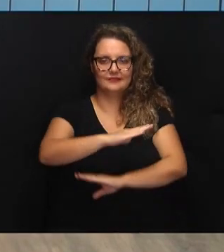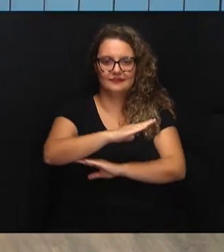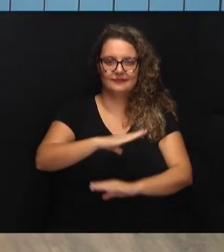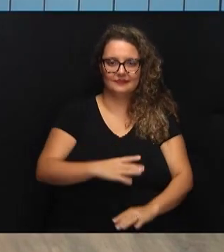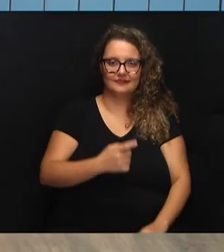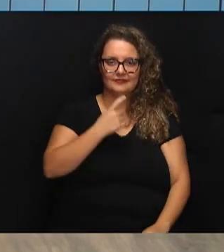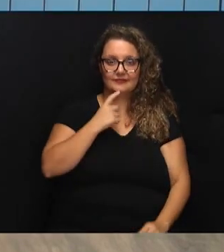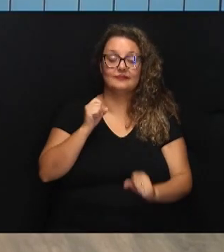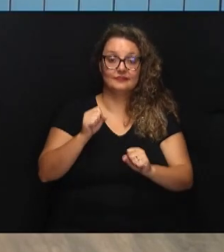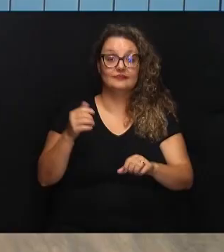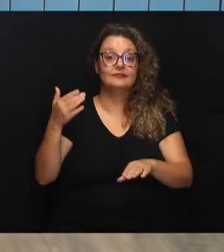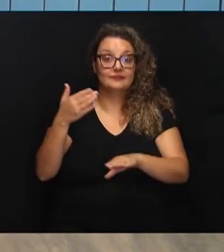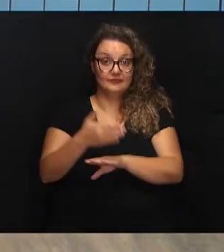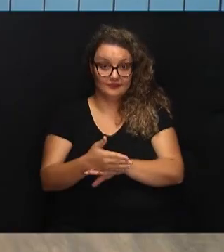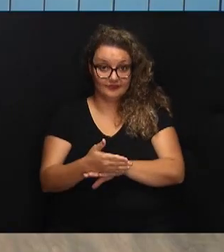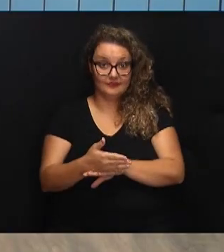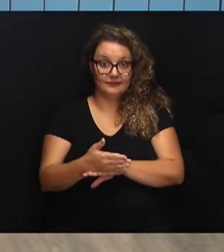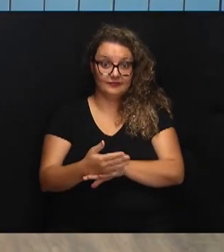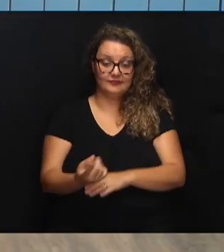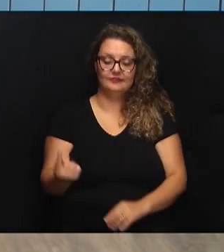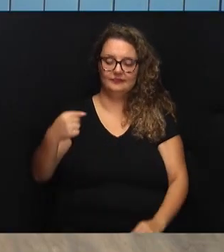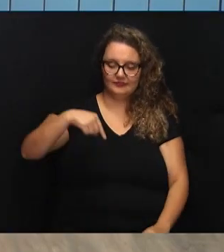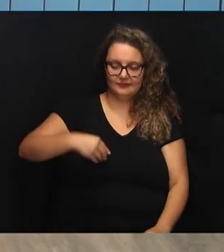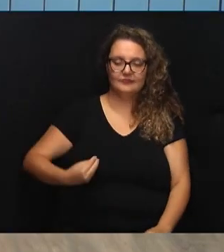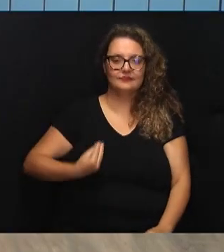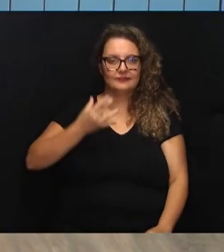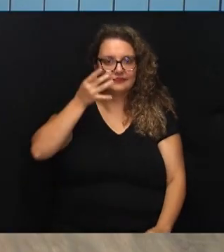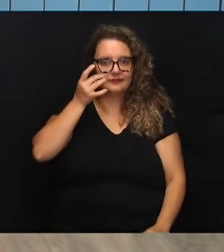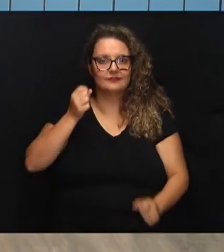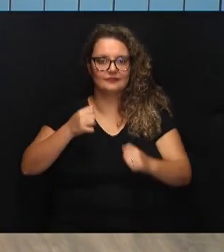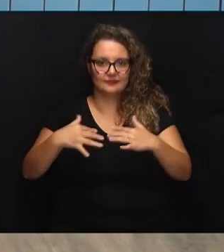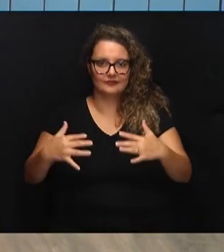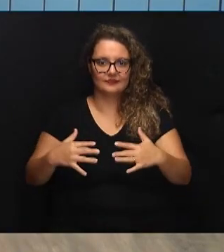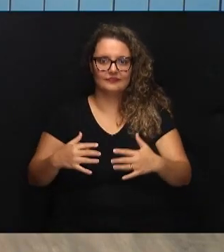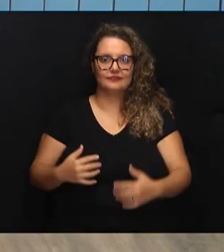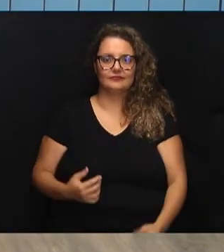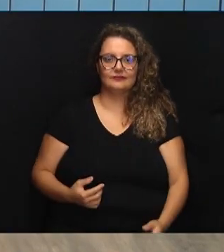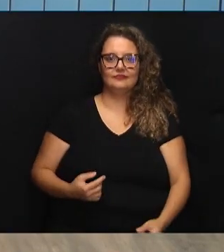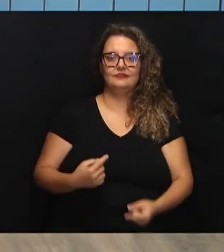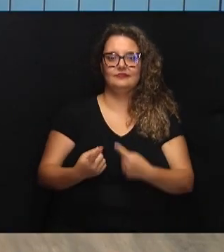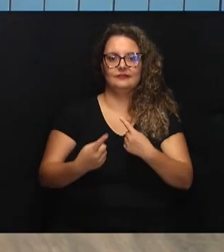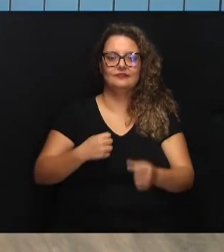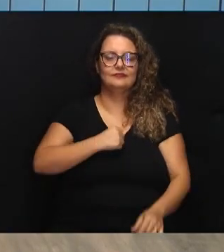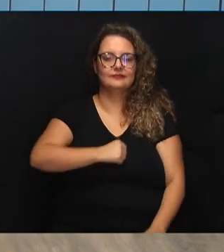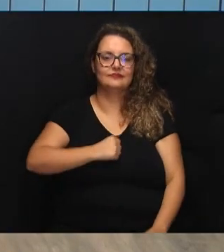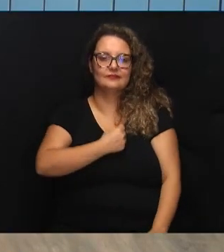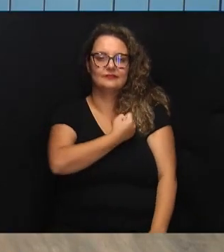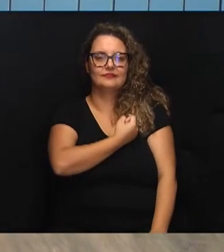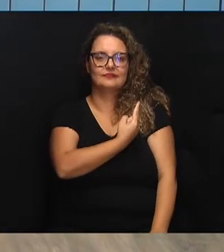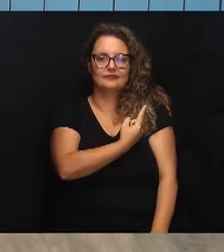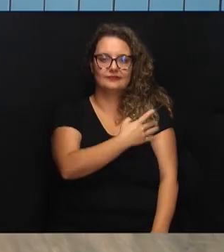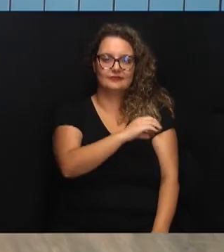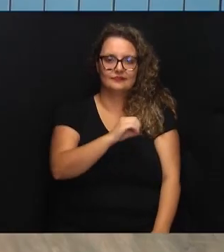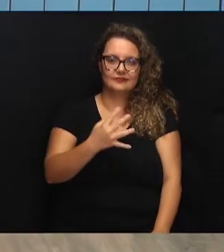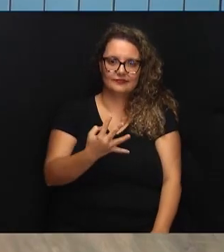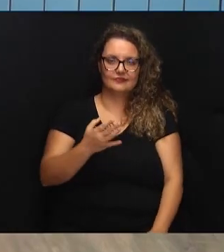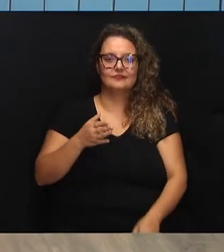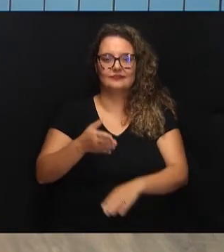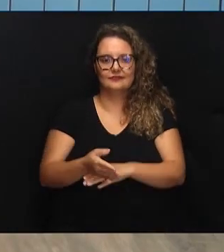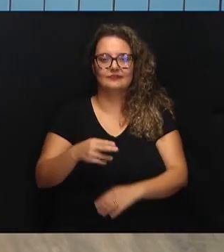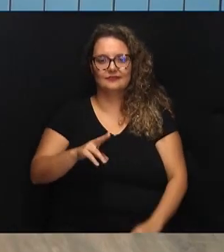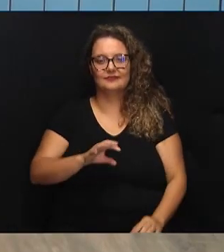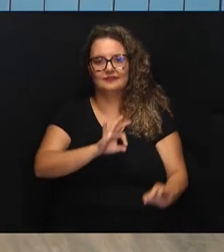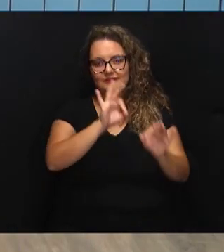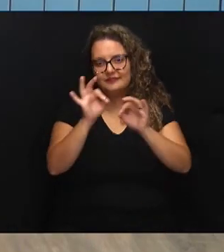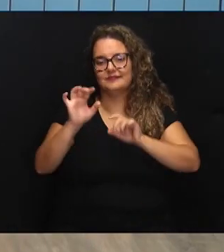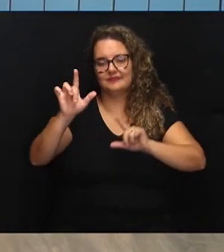Você pode participar vindo pessoalmente até o plenário, que fica na Avenida da Saudade 1004, a entrada, ou então assistir